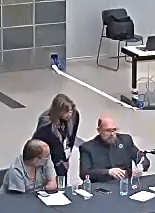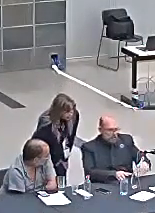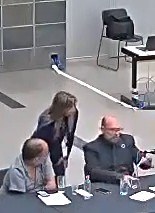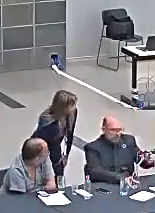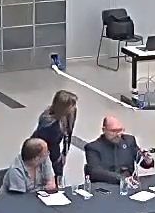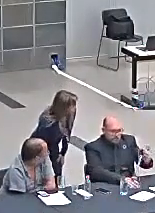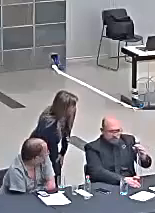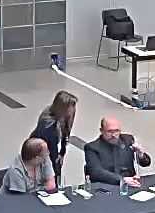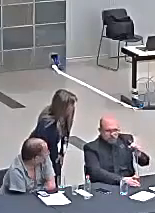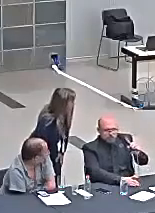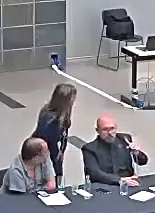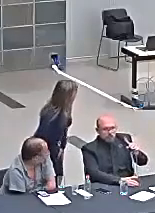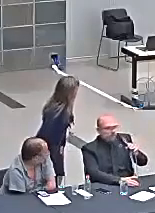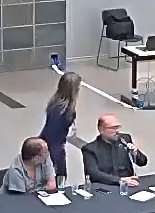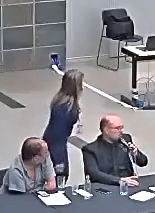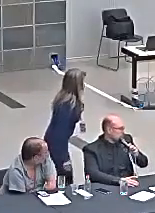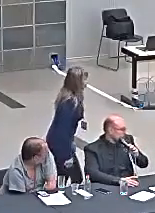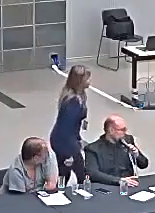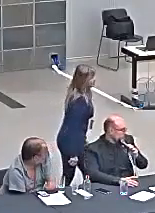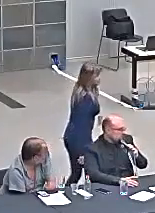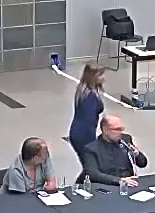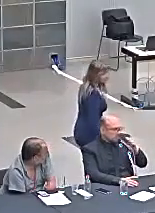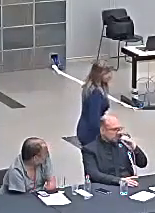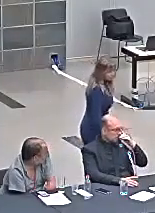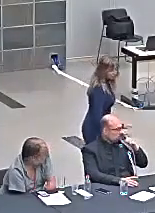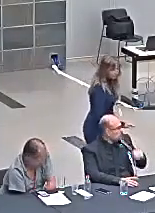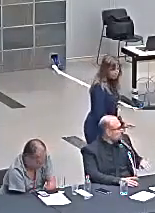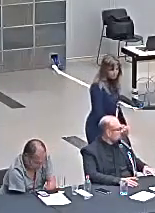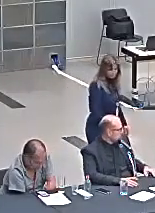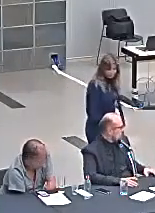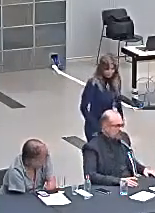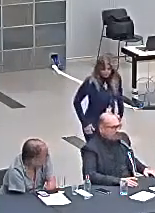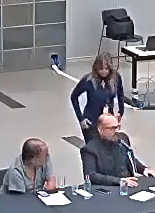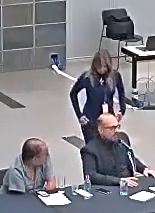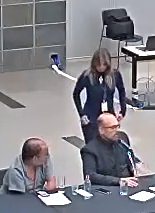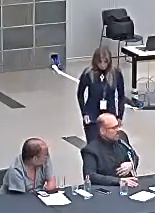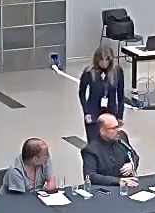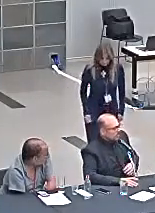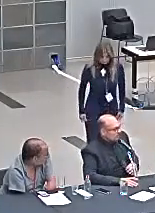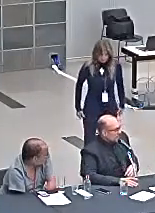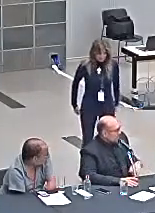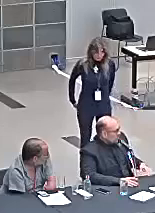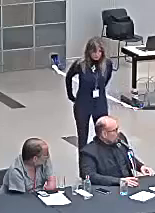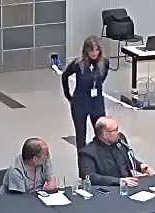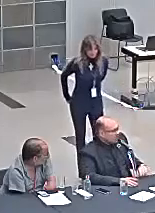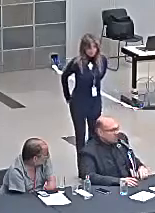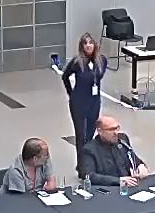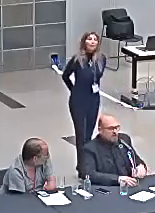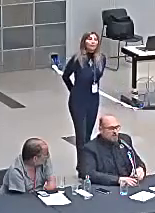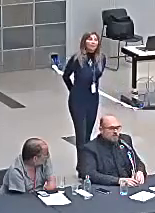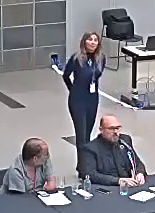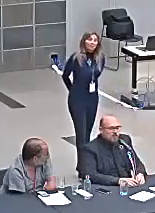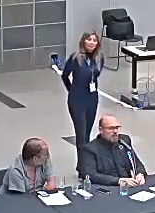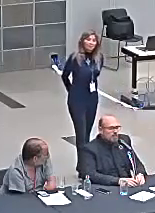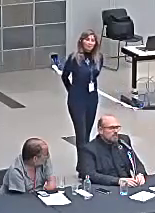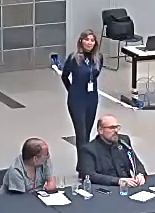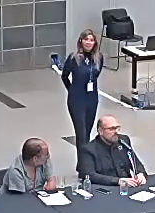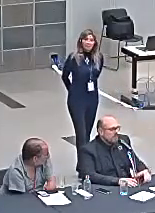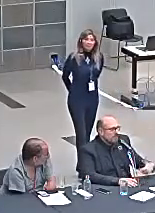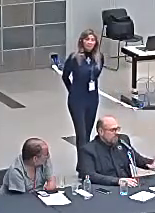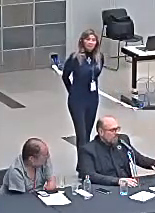custos dos ônibus então é um levantamento que a gente precisa fazer viu Professor só porque uma questão